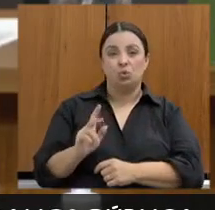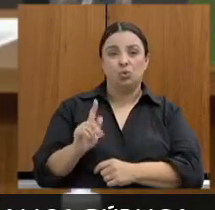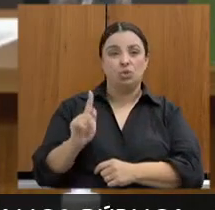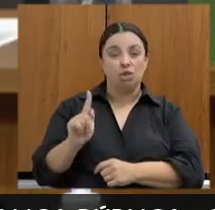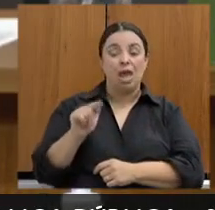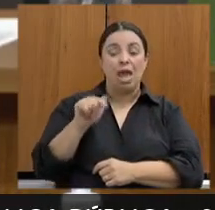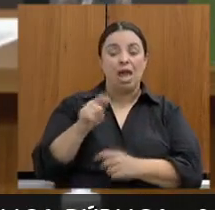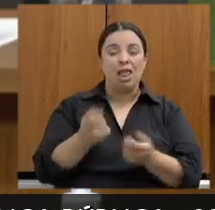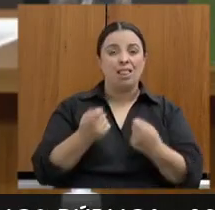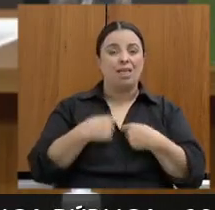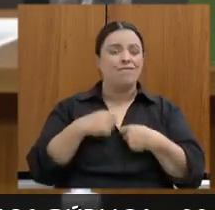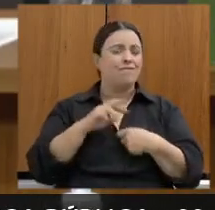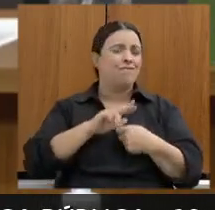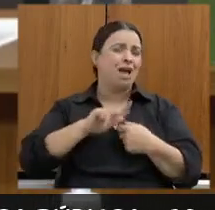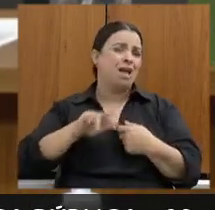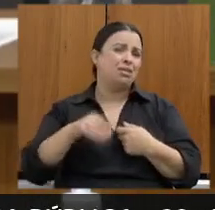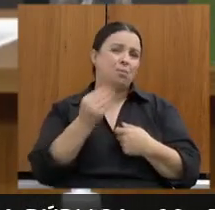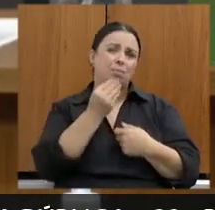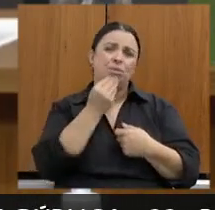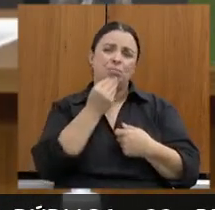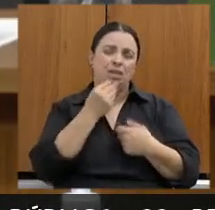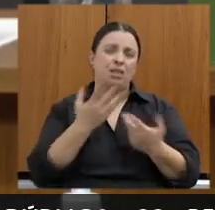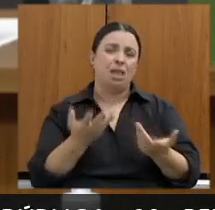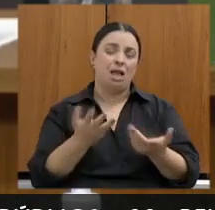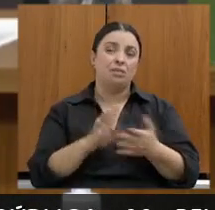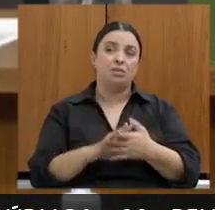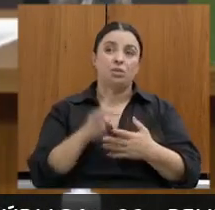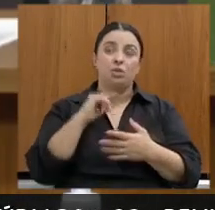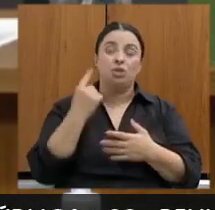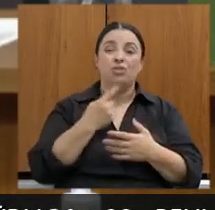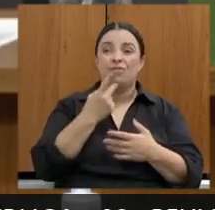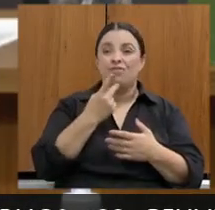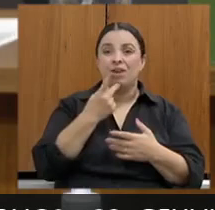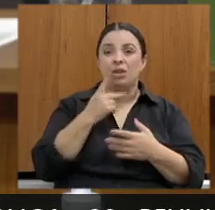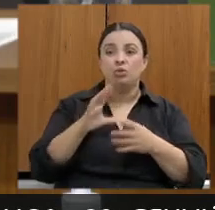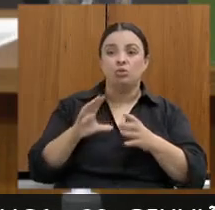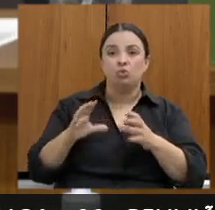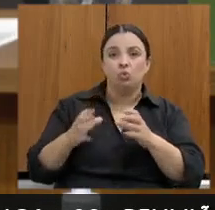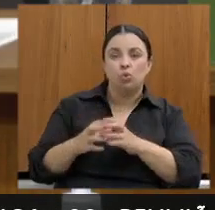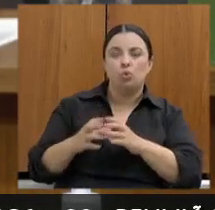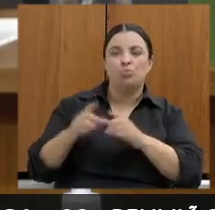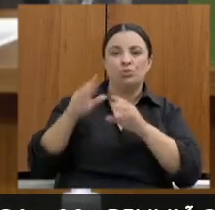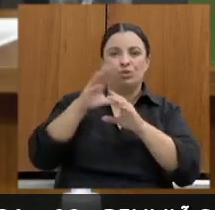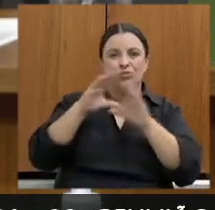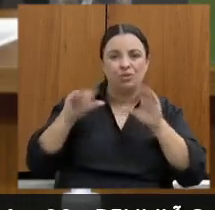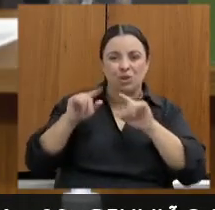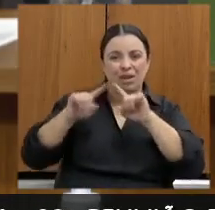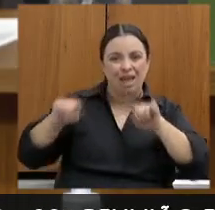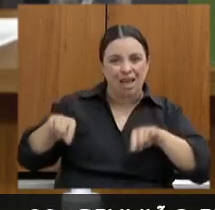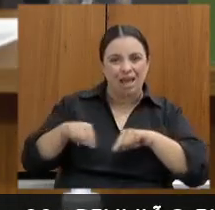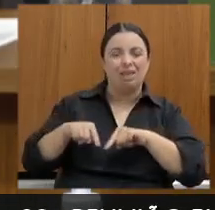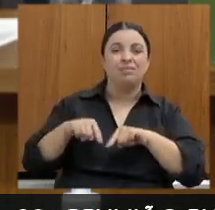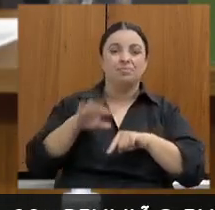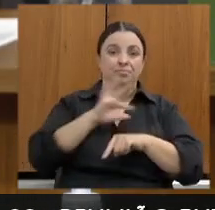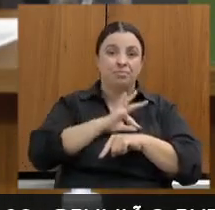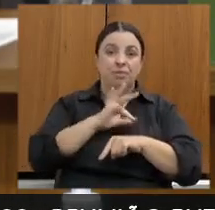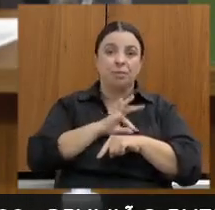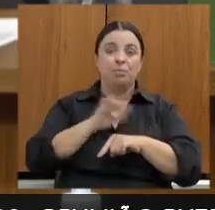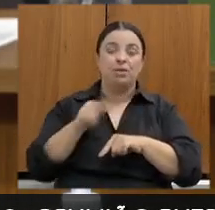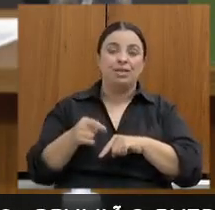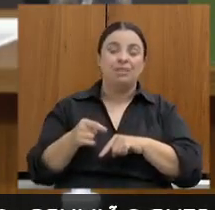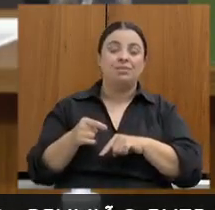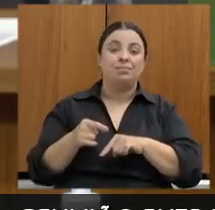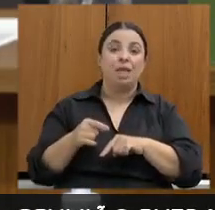possibilidades não são falando aqui de efetivo Nós Temos conversado muito lá com o governo nós temos uma encomenda tecnológica que a gente